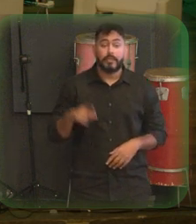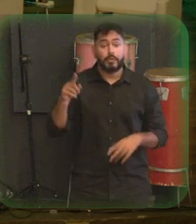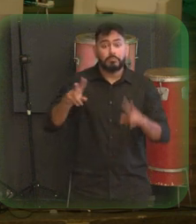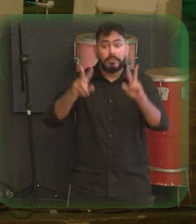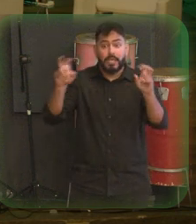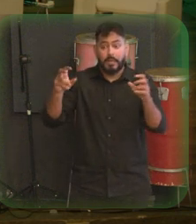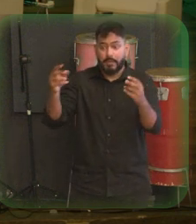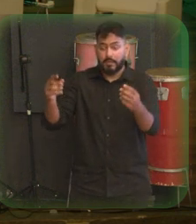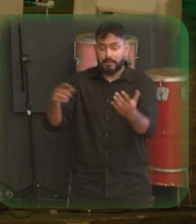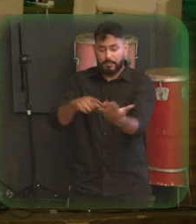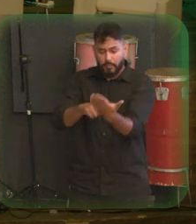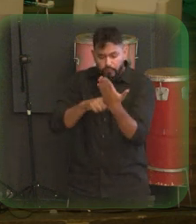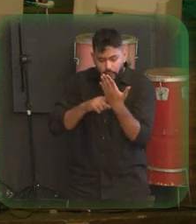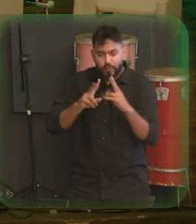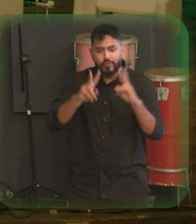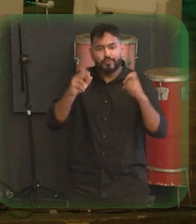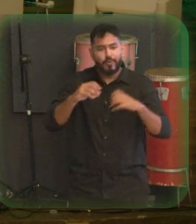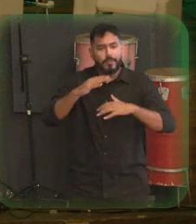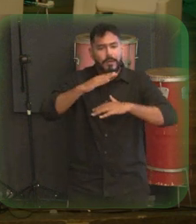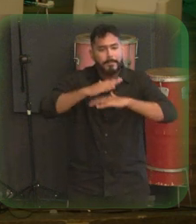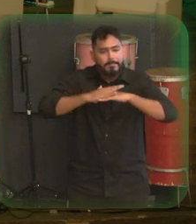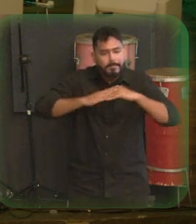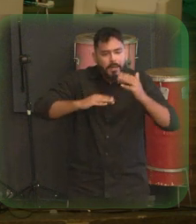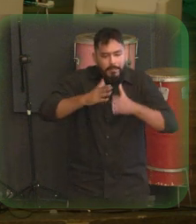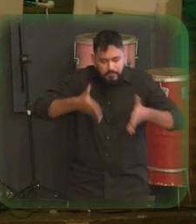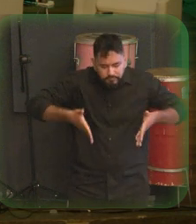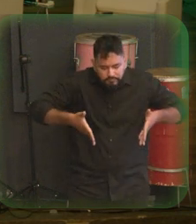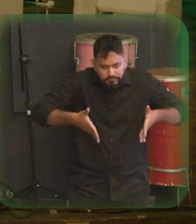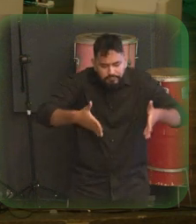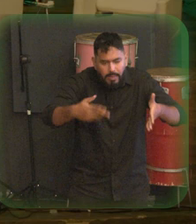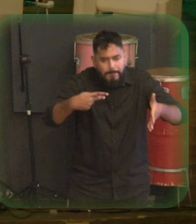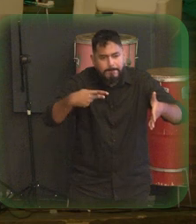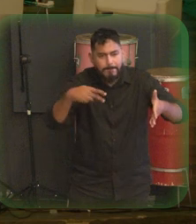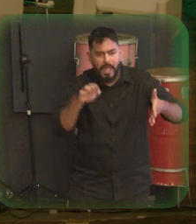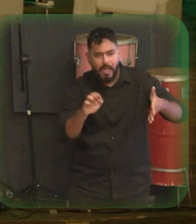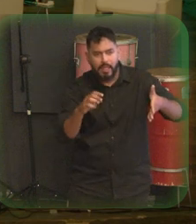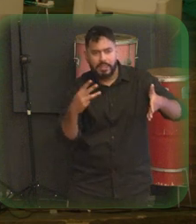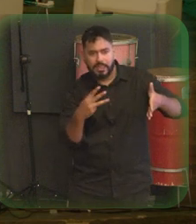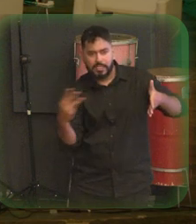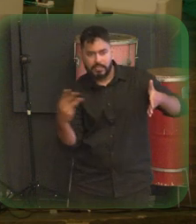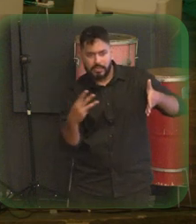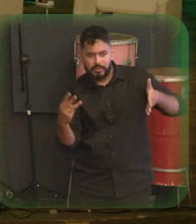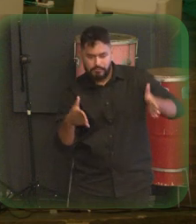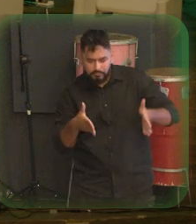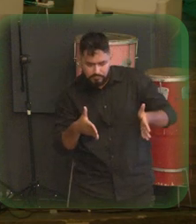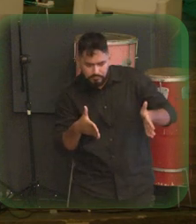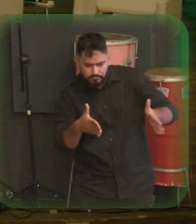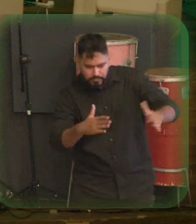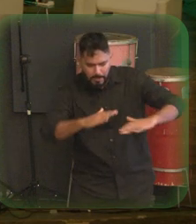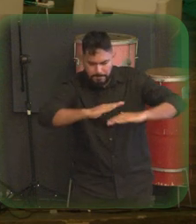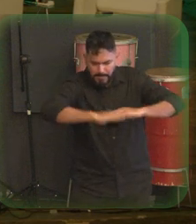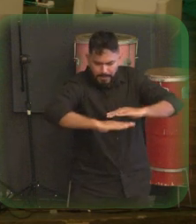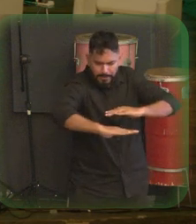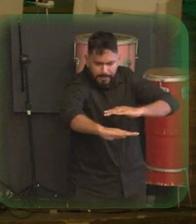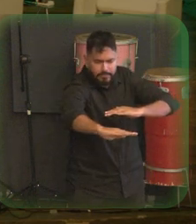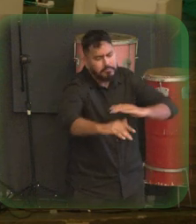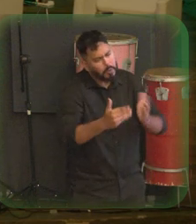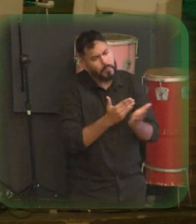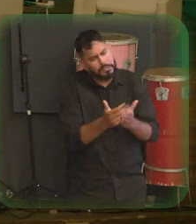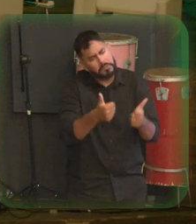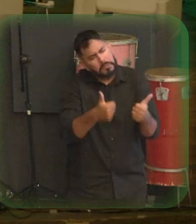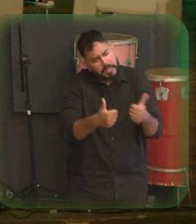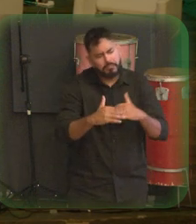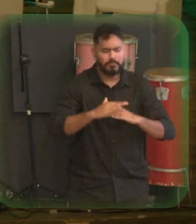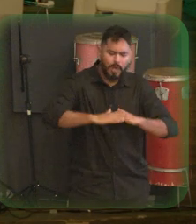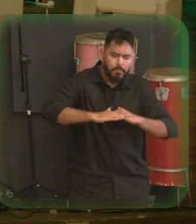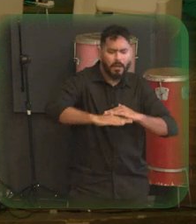foi a reconstrução da PE-33. E a PE-33, ela começou bem, mas como não terminaram a obra, começou